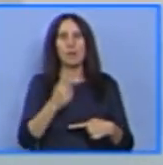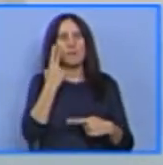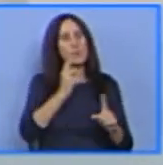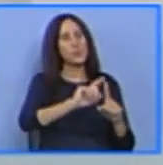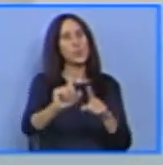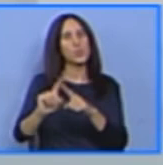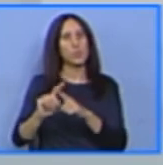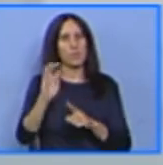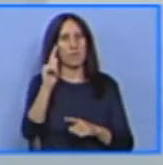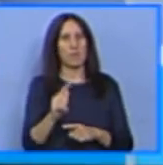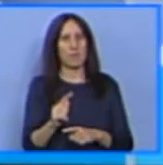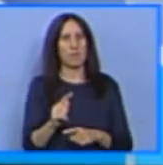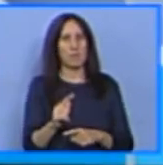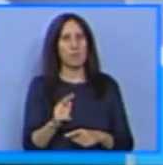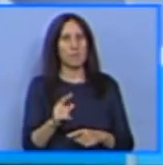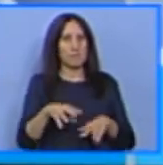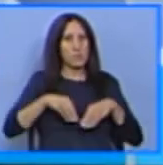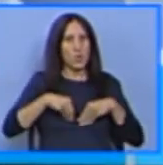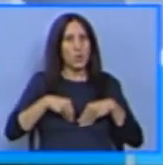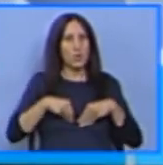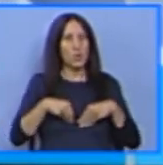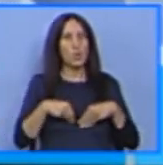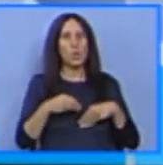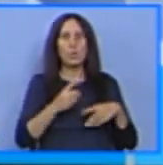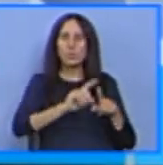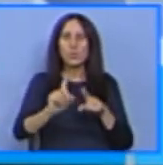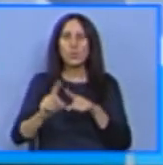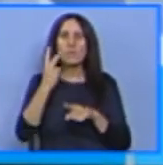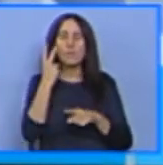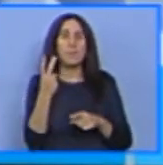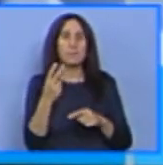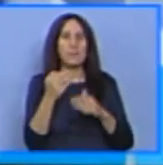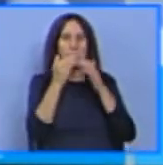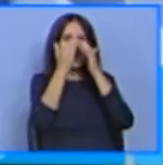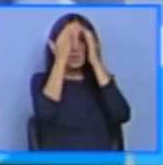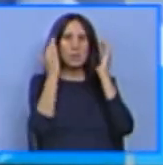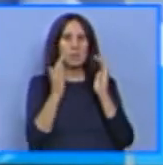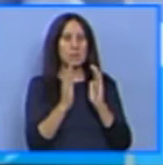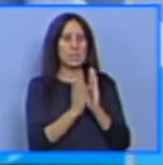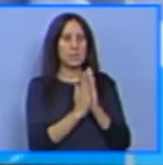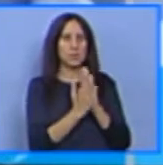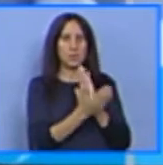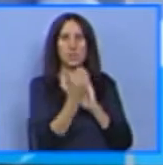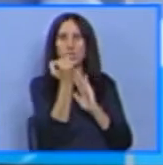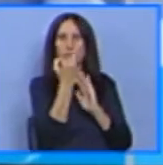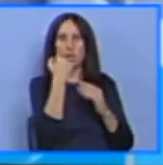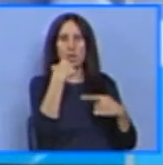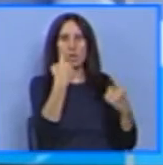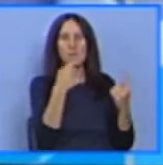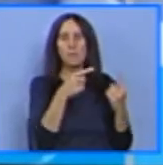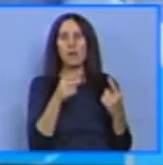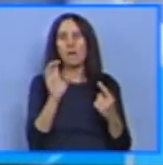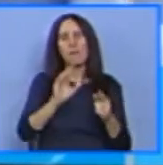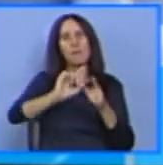diferenciadas da fé, não é? Portanto, há vivências muito diferentes, enfim, as ordens religiosas são a manifestação, digamos, institucional disso, portanto, há muitas